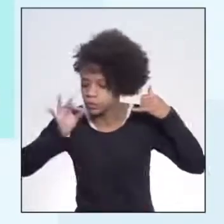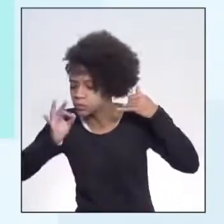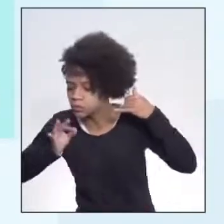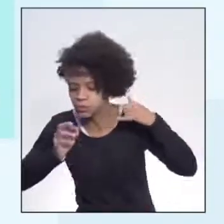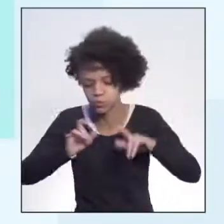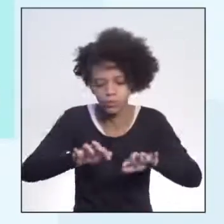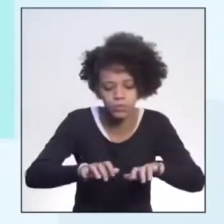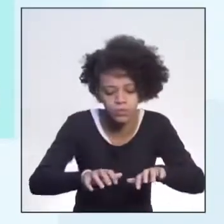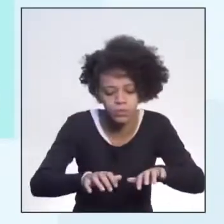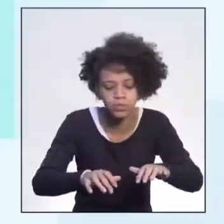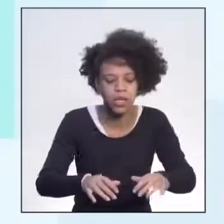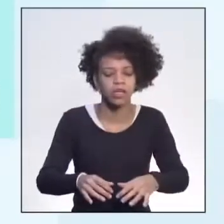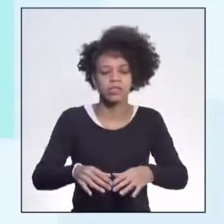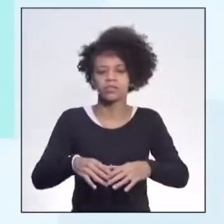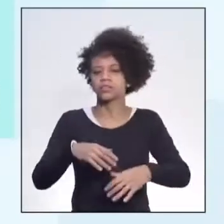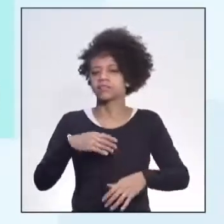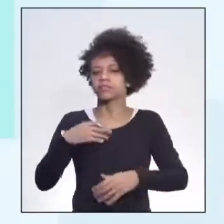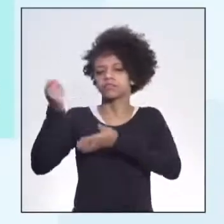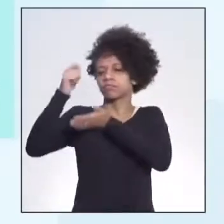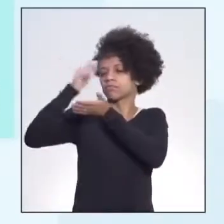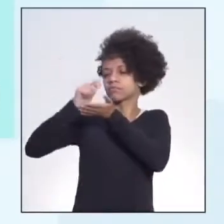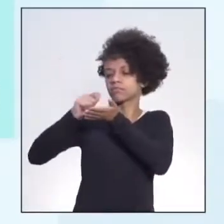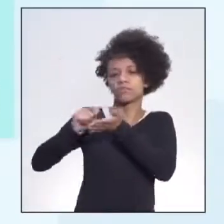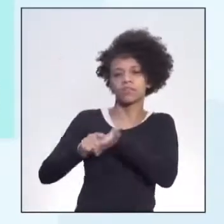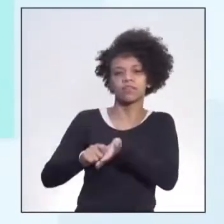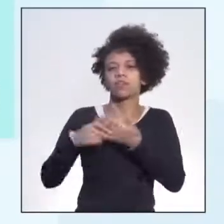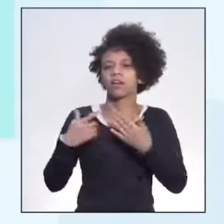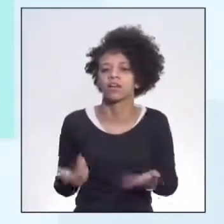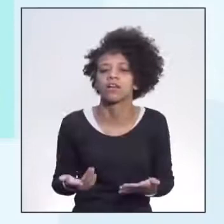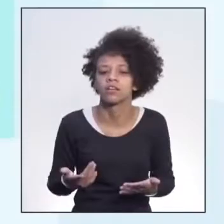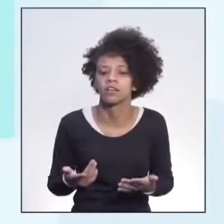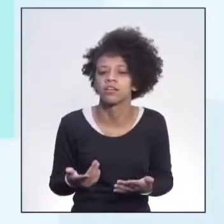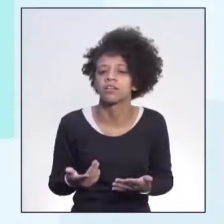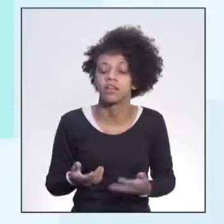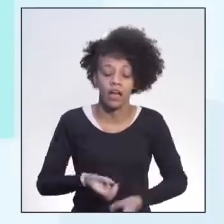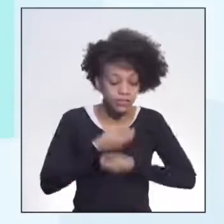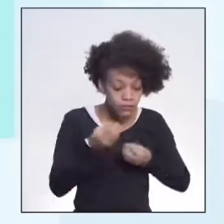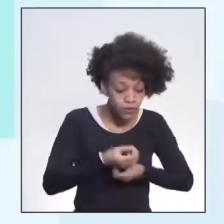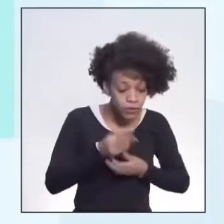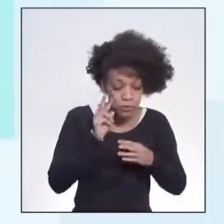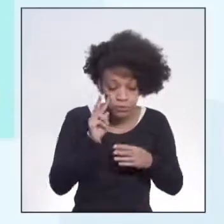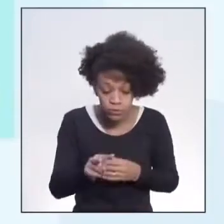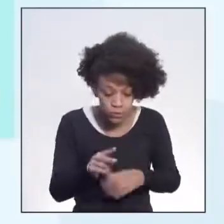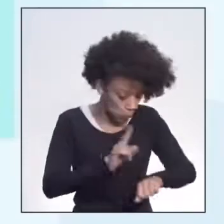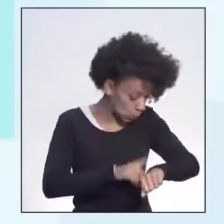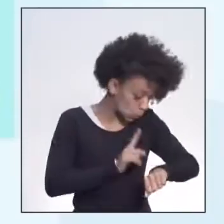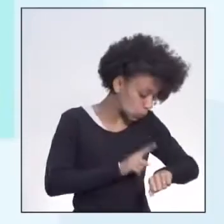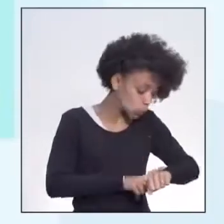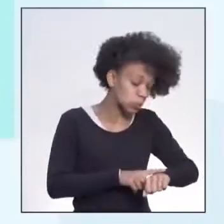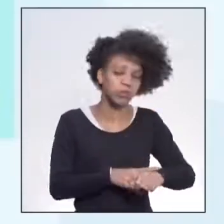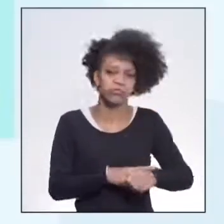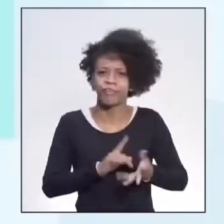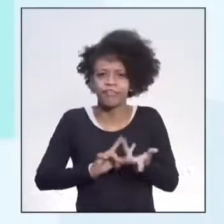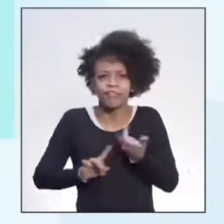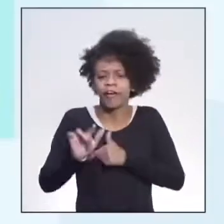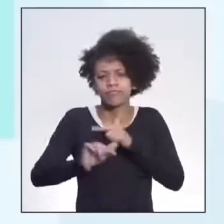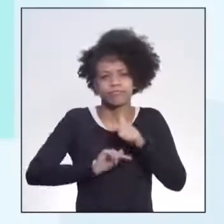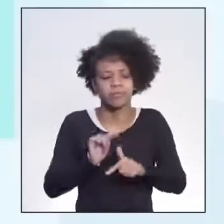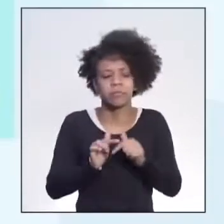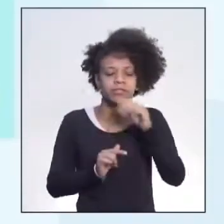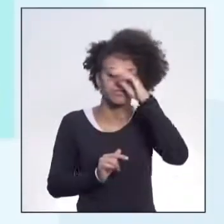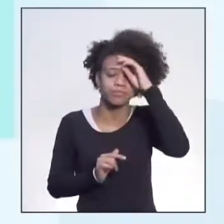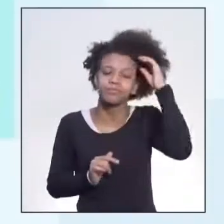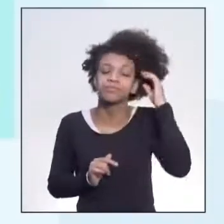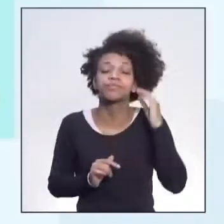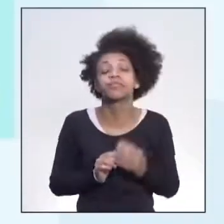cafezinho, olhando aí no seu, né, as informações, de olho no relógio, né? Então, ou seja, é